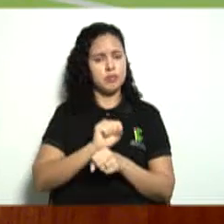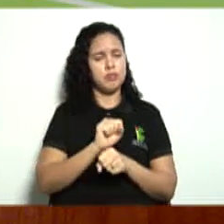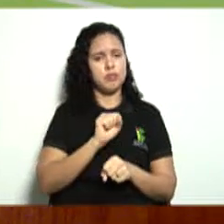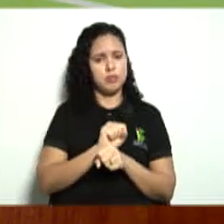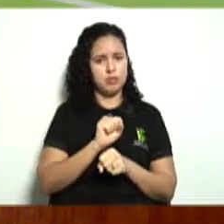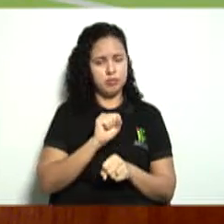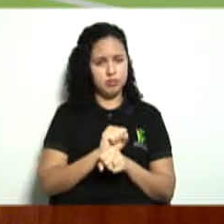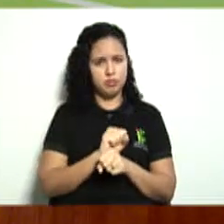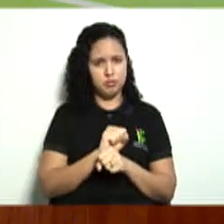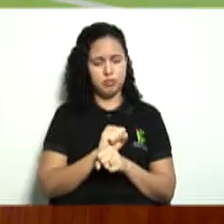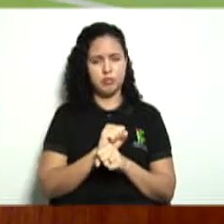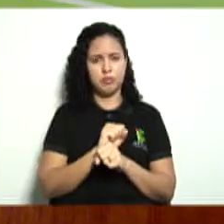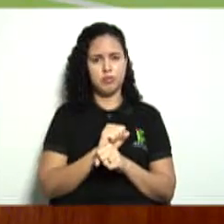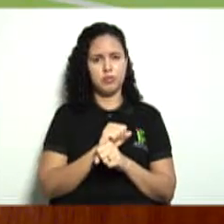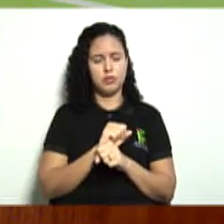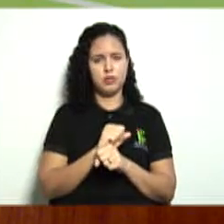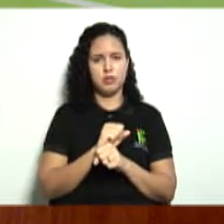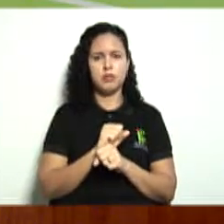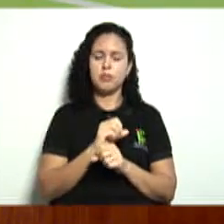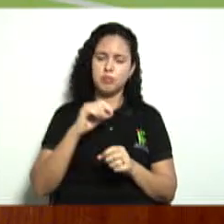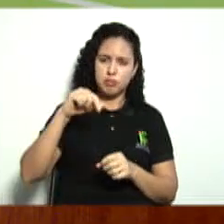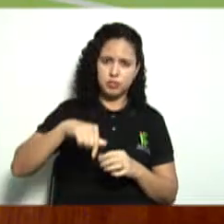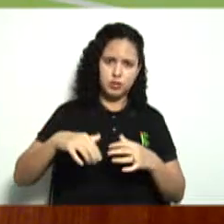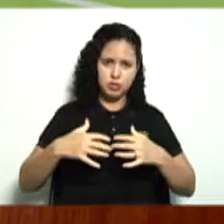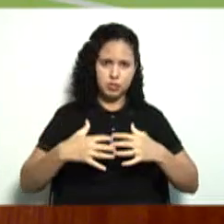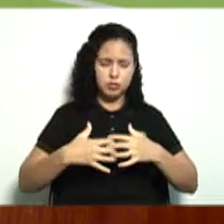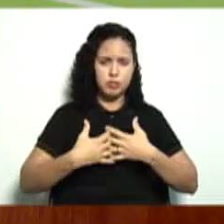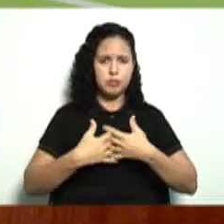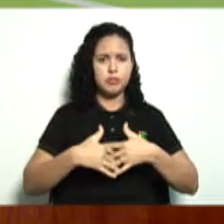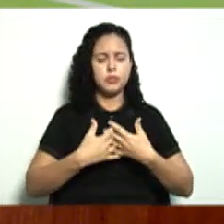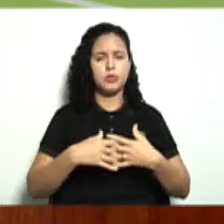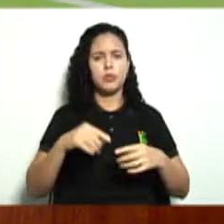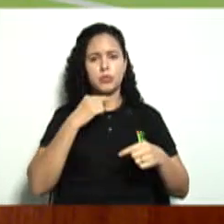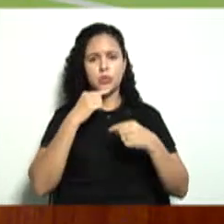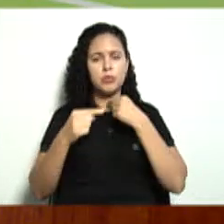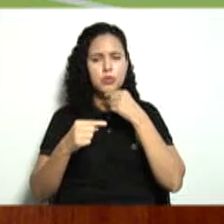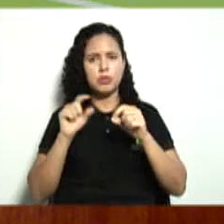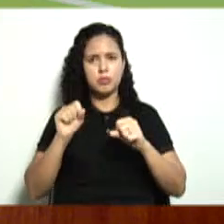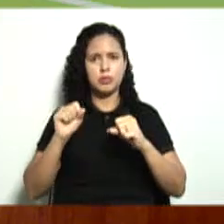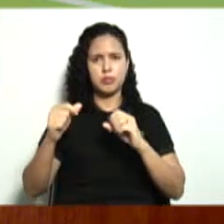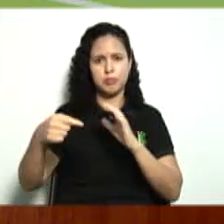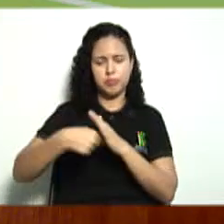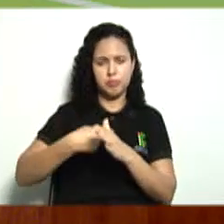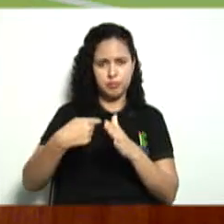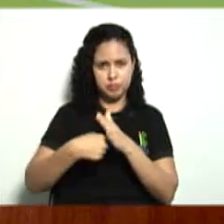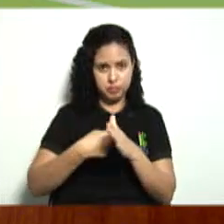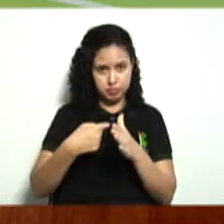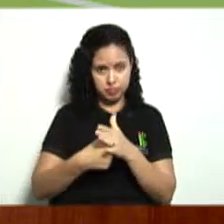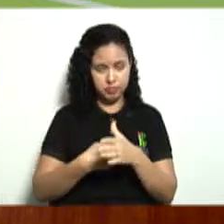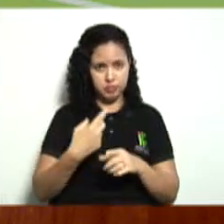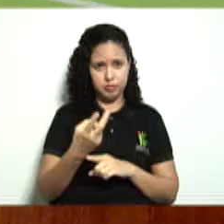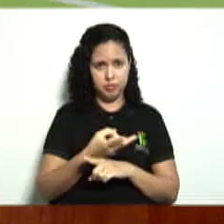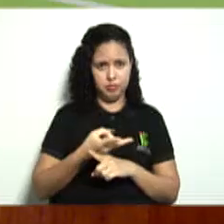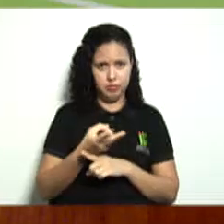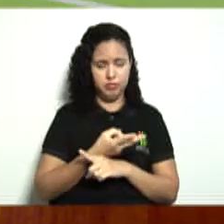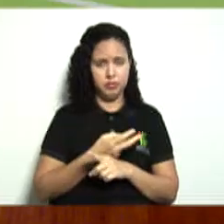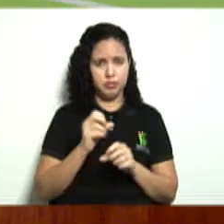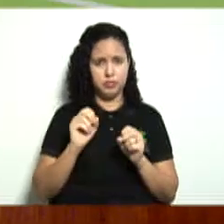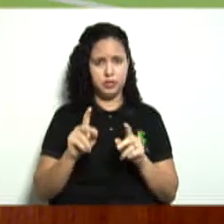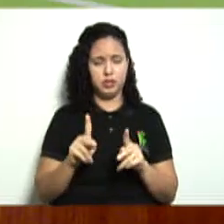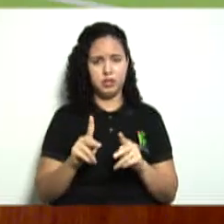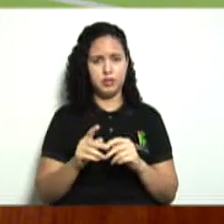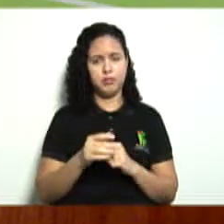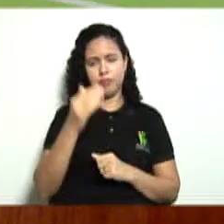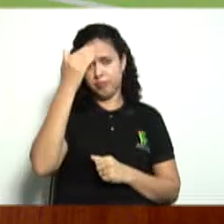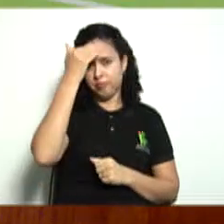através do Instituto Federal aqui, para quem tiver dúvida, quiser esclarecer alguma coisa, pode nos procurar aqui também, não é isso, Aloysio? Muito